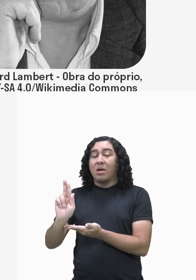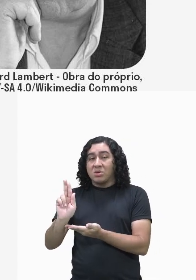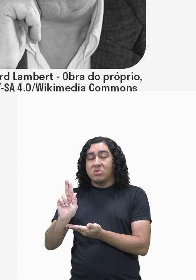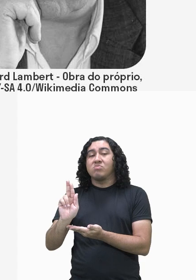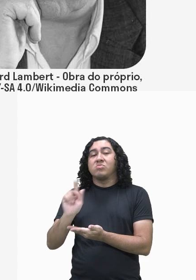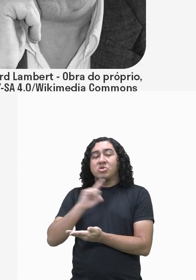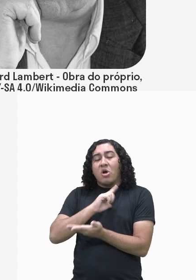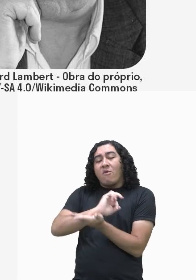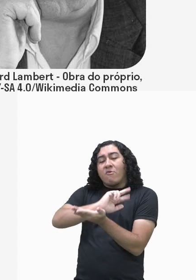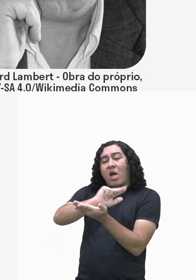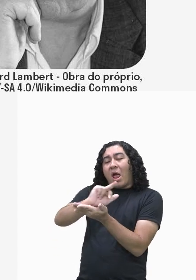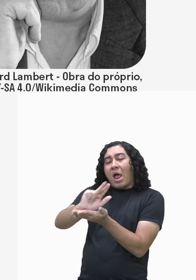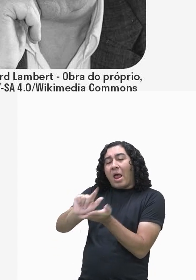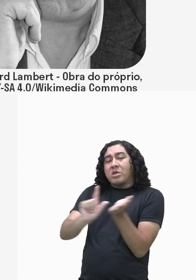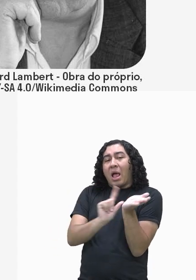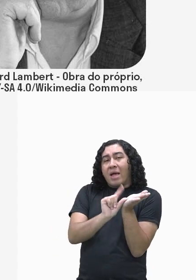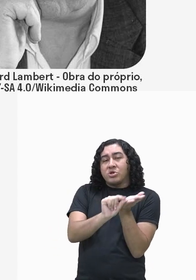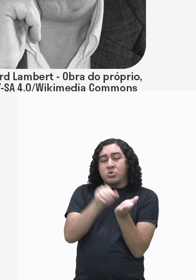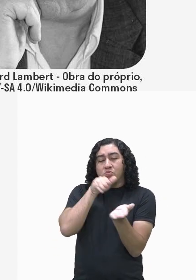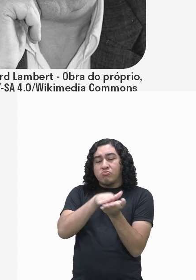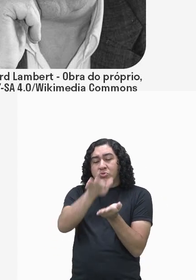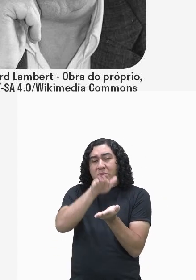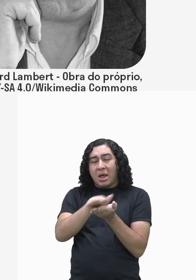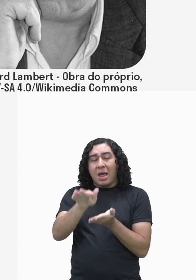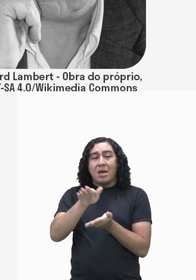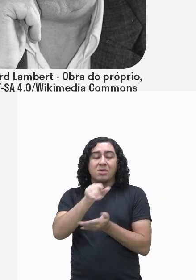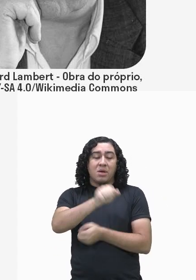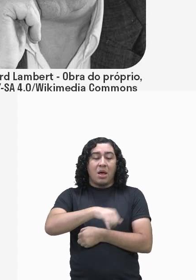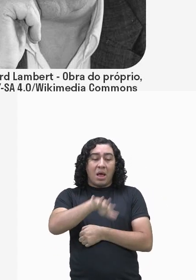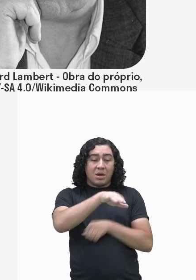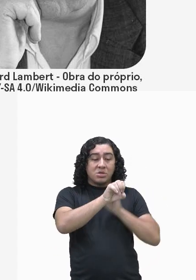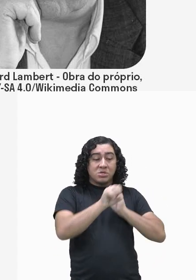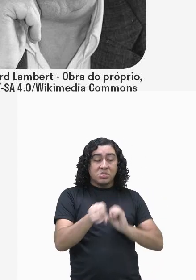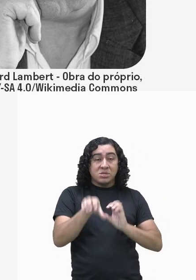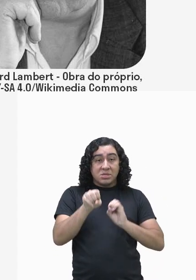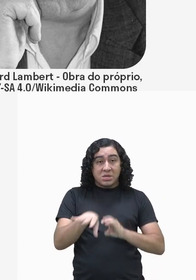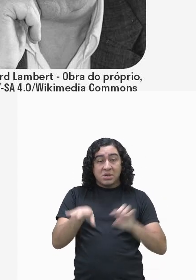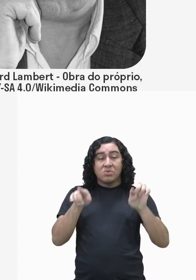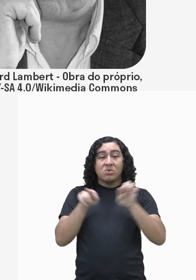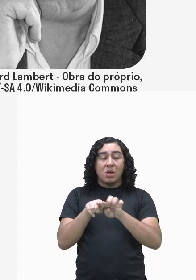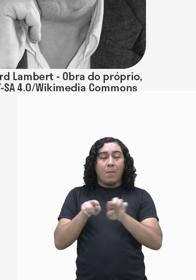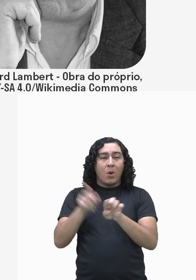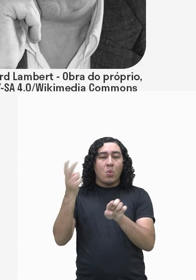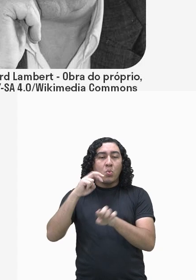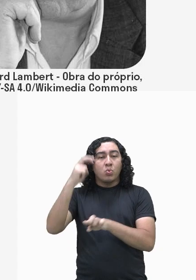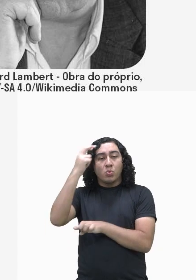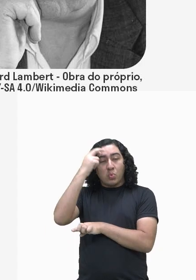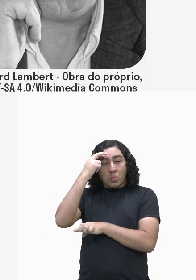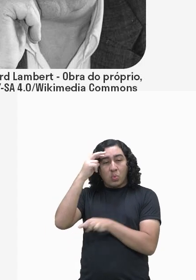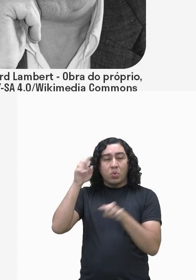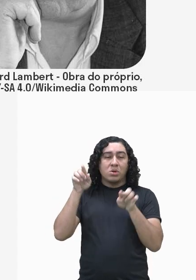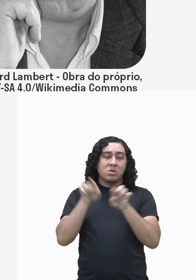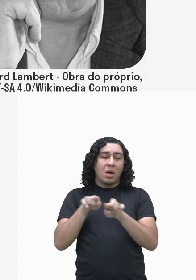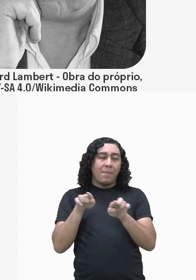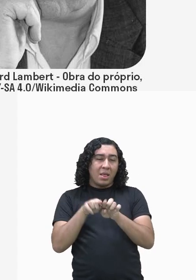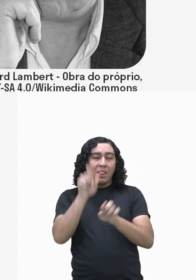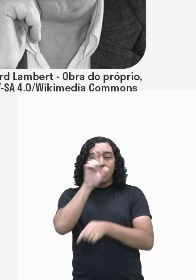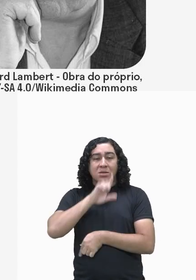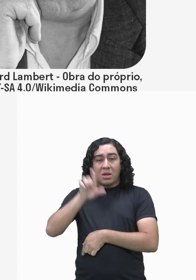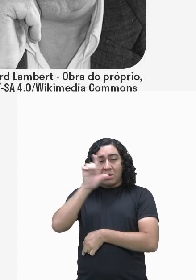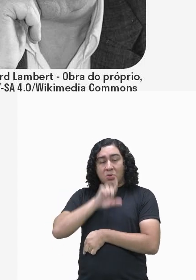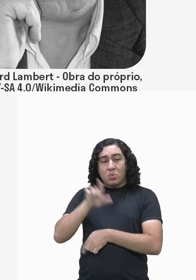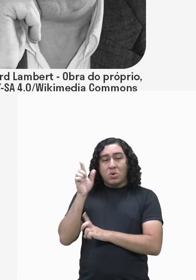muitas publicações nas áreas de educação, cultura,